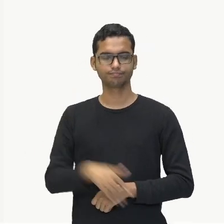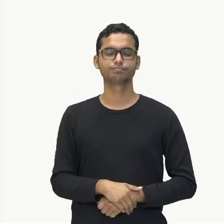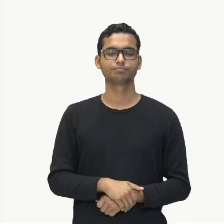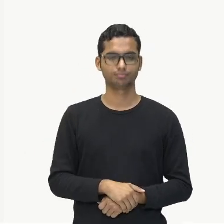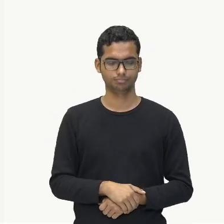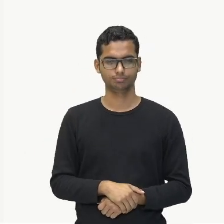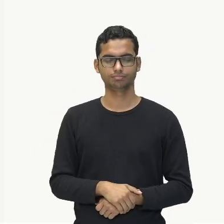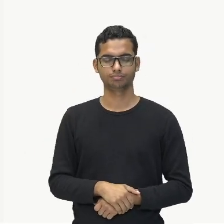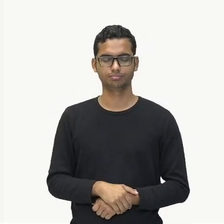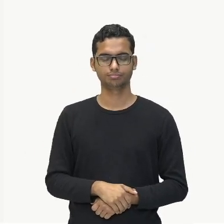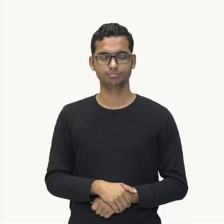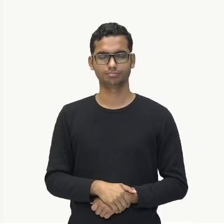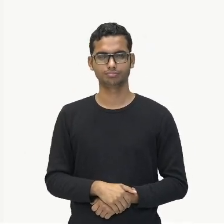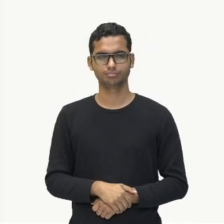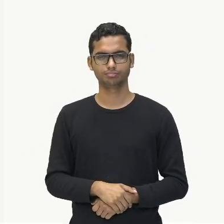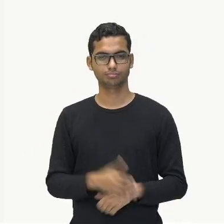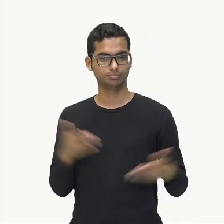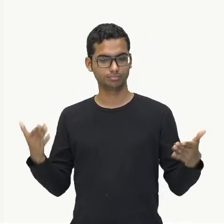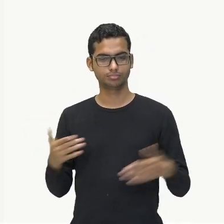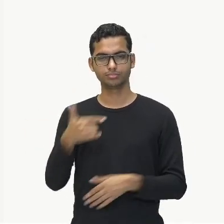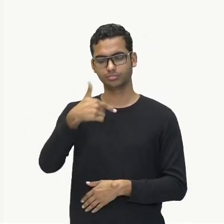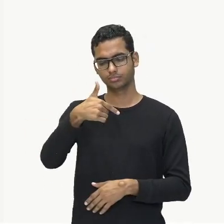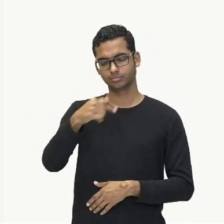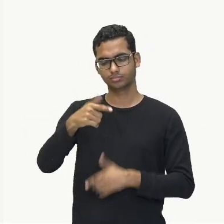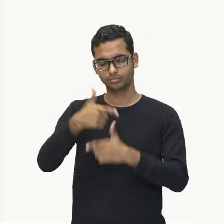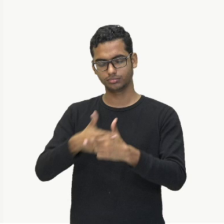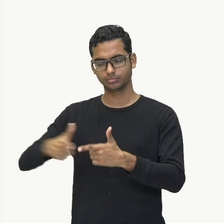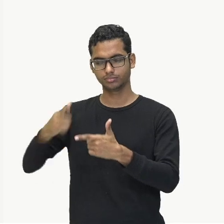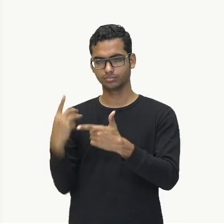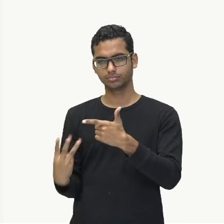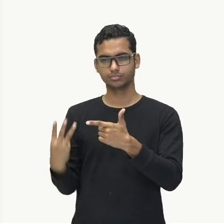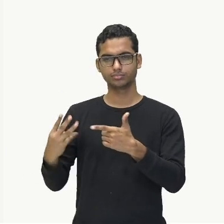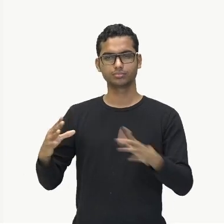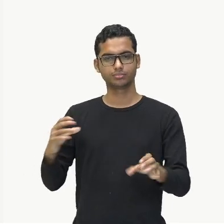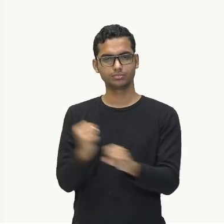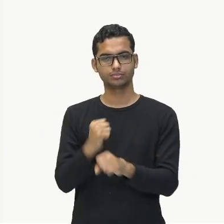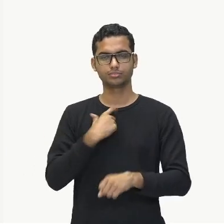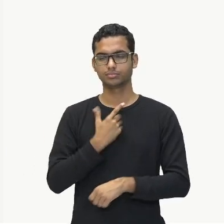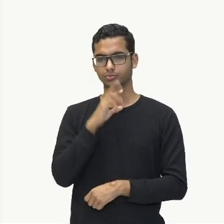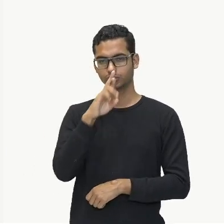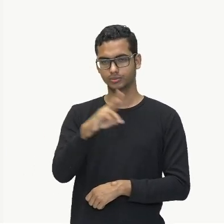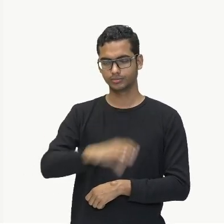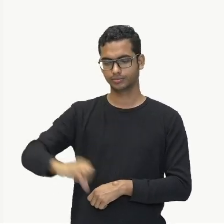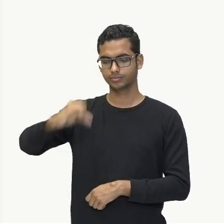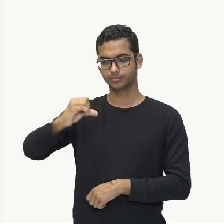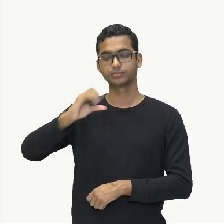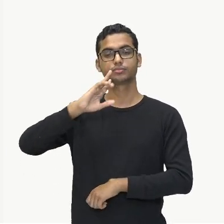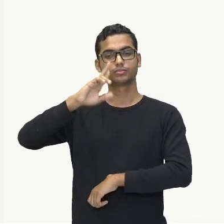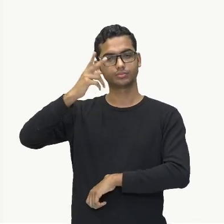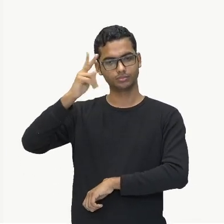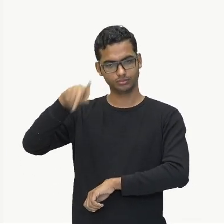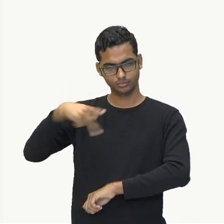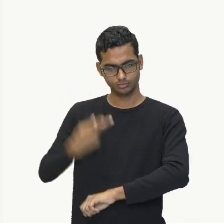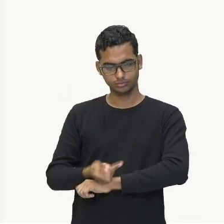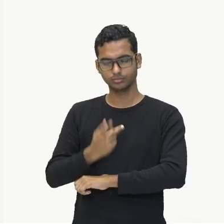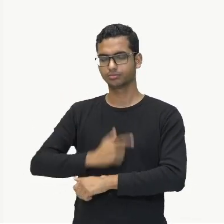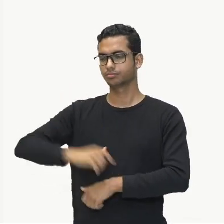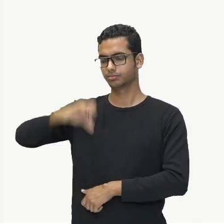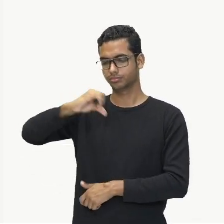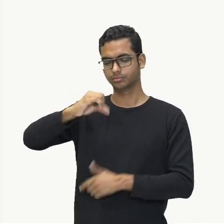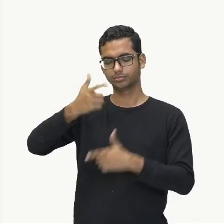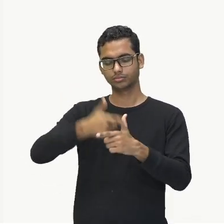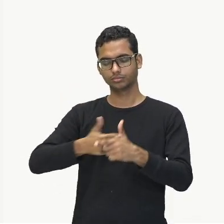Aí você divide 27 por 3 novamente, que vai dar 9. Aí divide 9